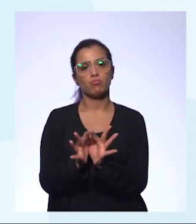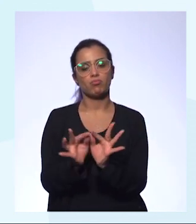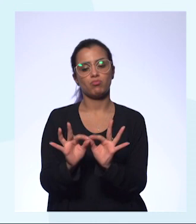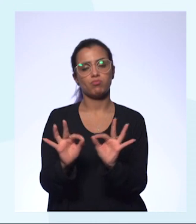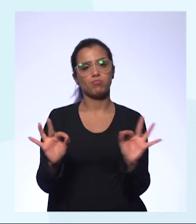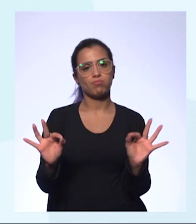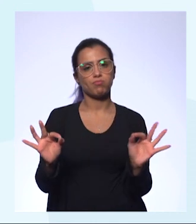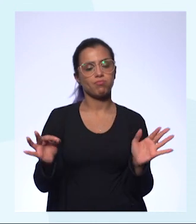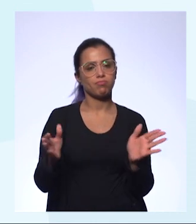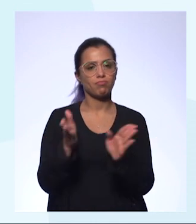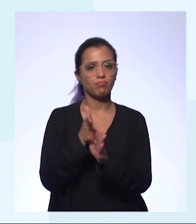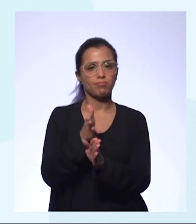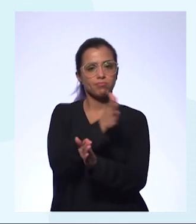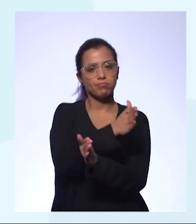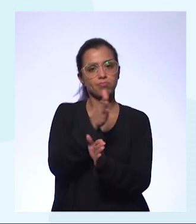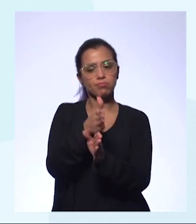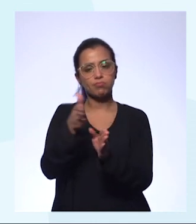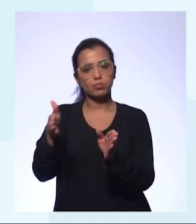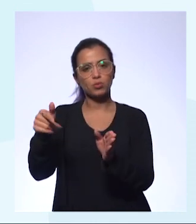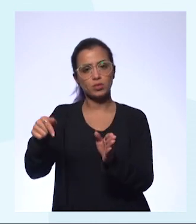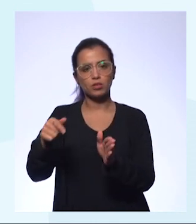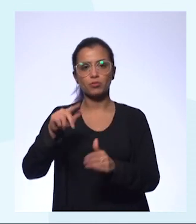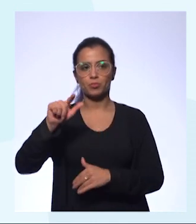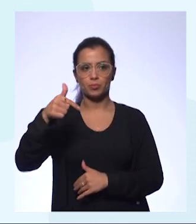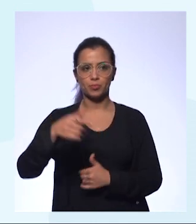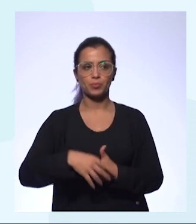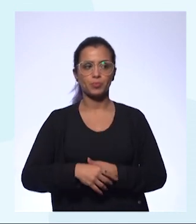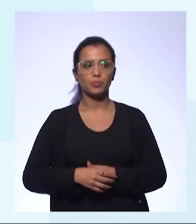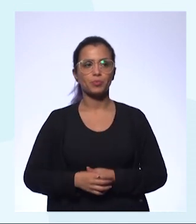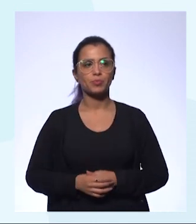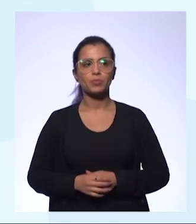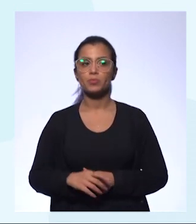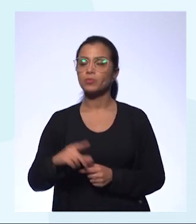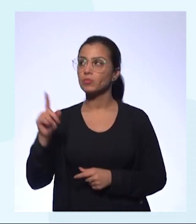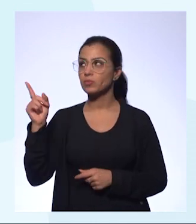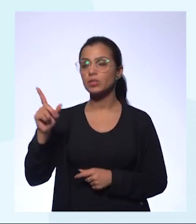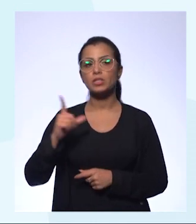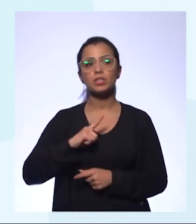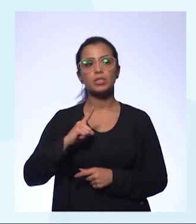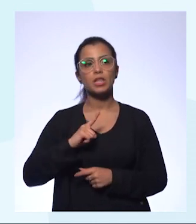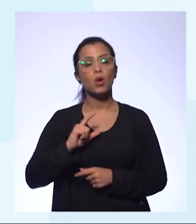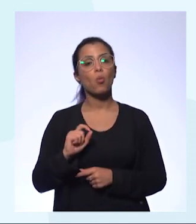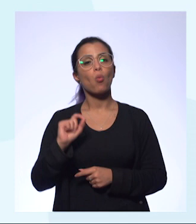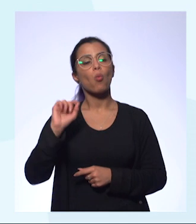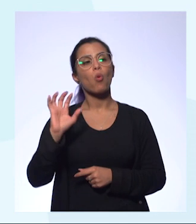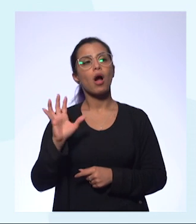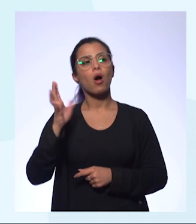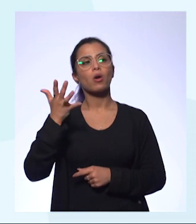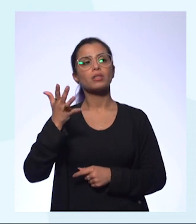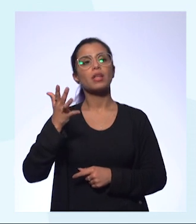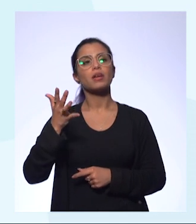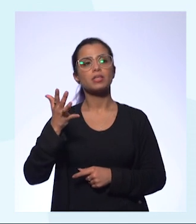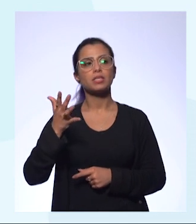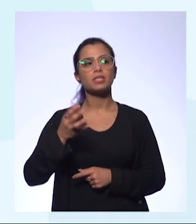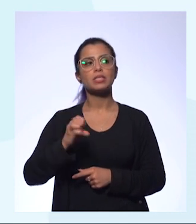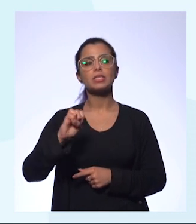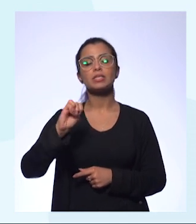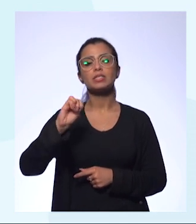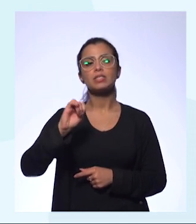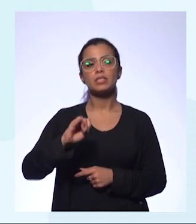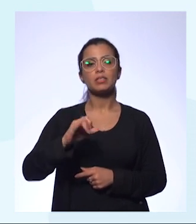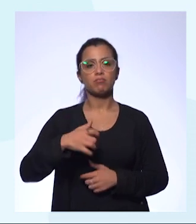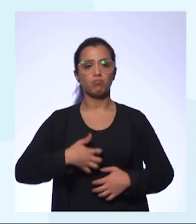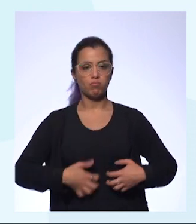O próximo, por gentileza. Aqui eu coloquei uma reação, o que vai acontecer no caso no